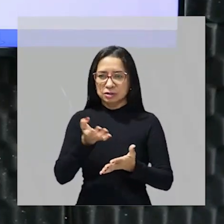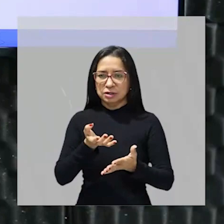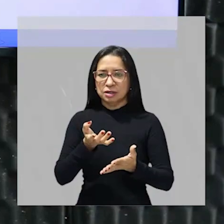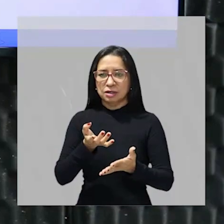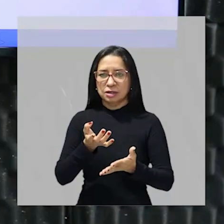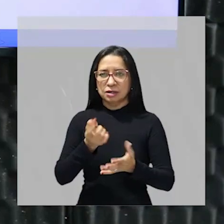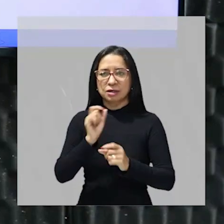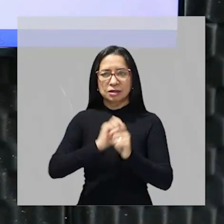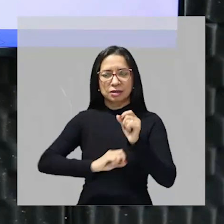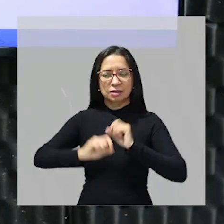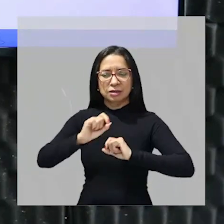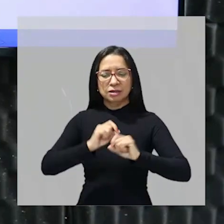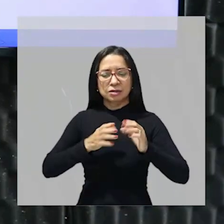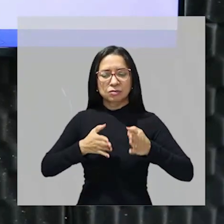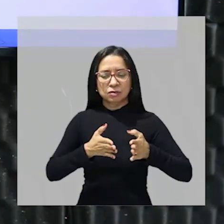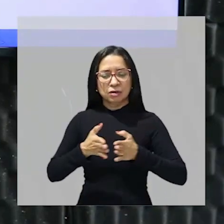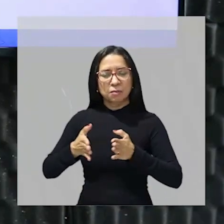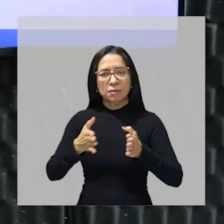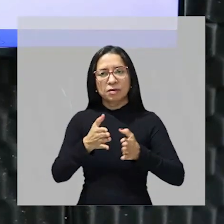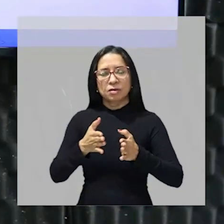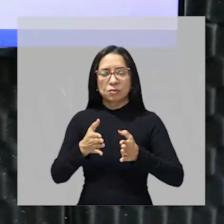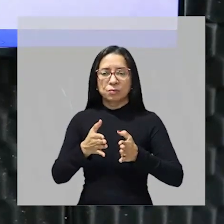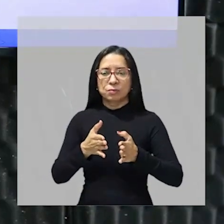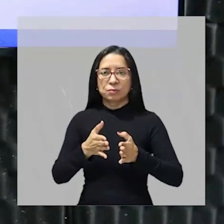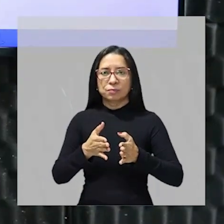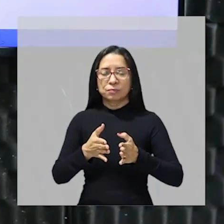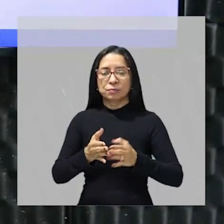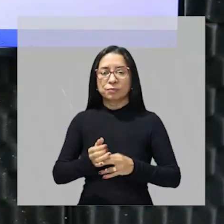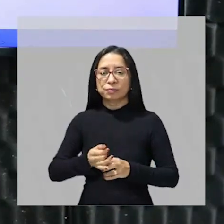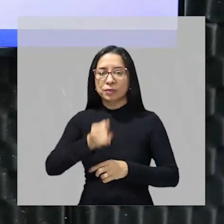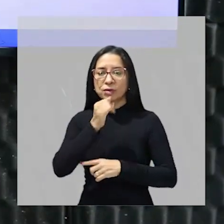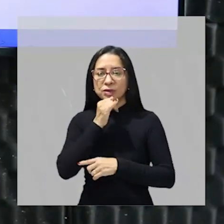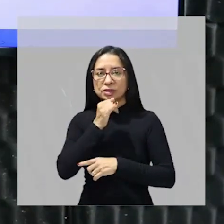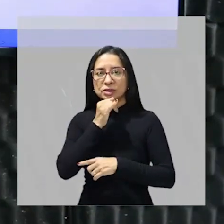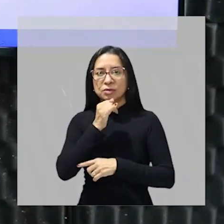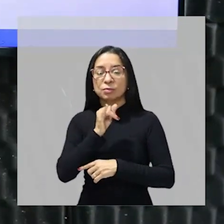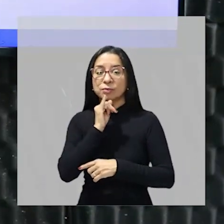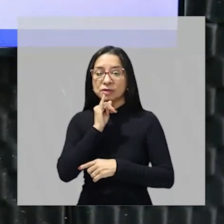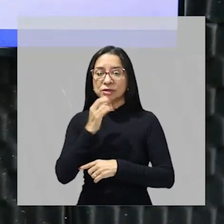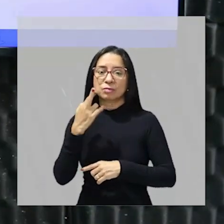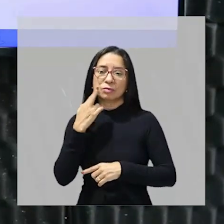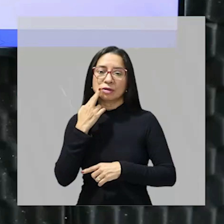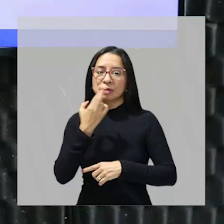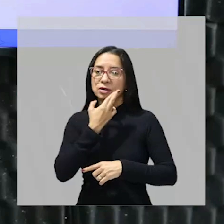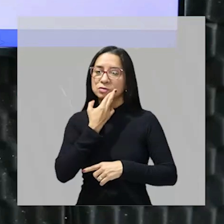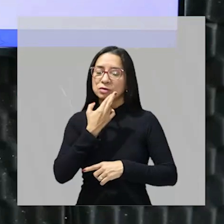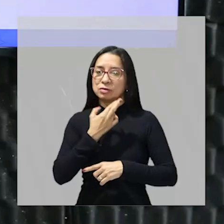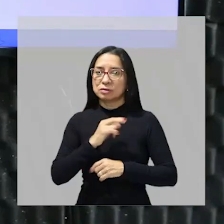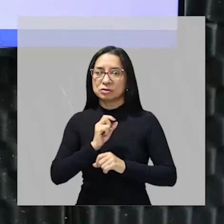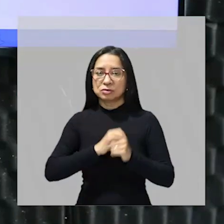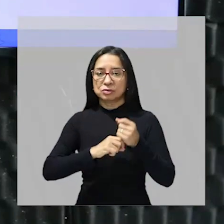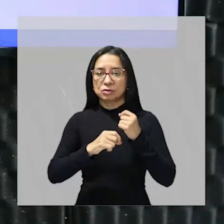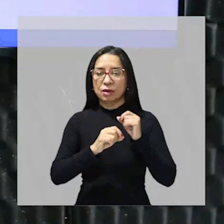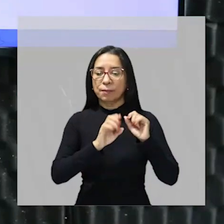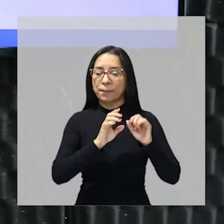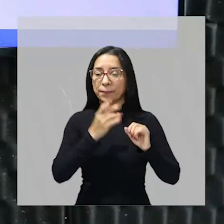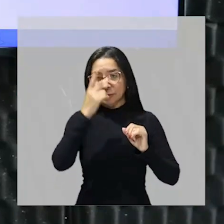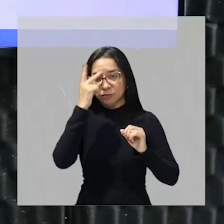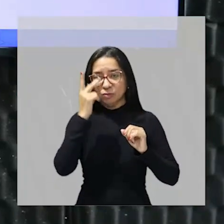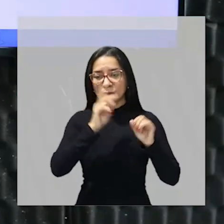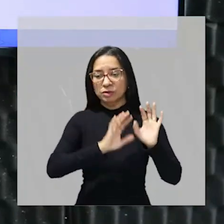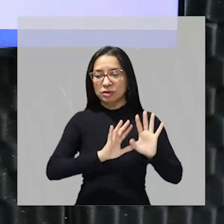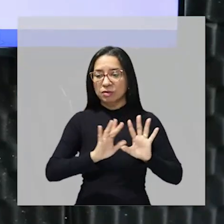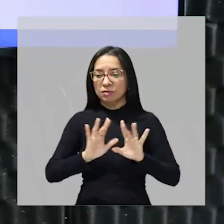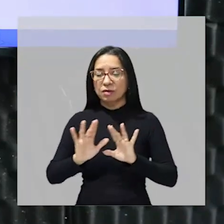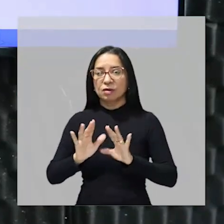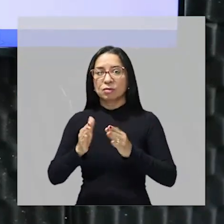É esse caminho que eu quero seguir? Aí ele dá o exemplo aqui de um restaurante, de quando a gente vai a um restaurante, né, que